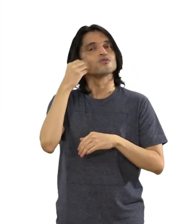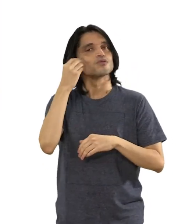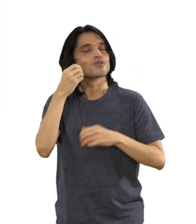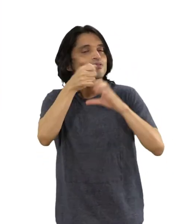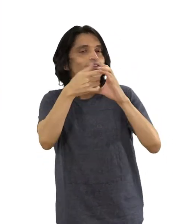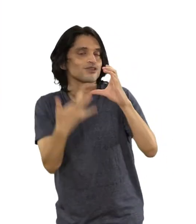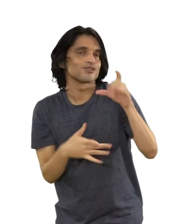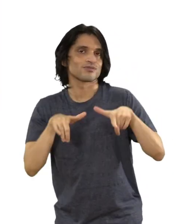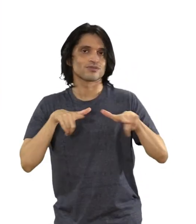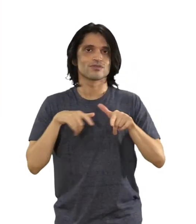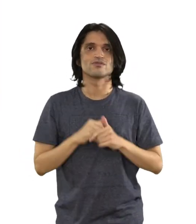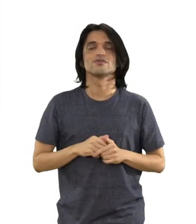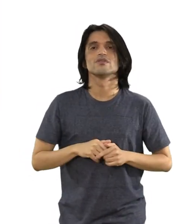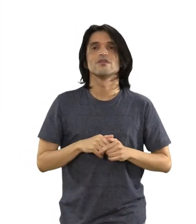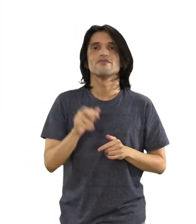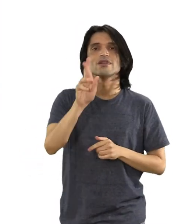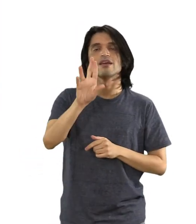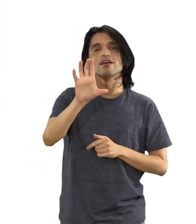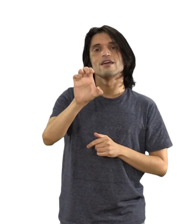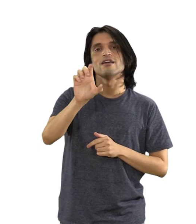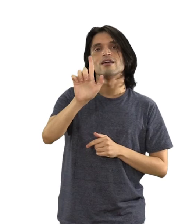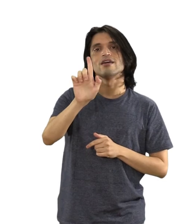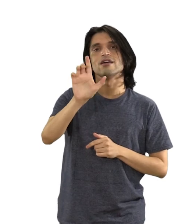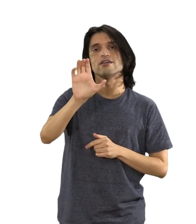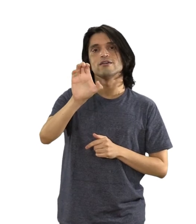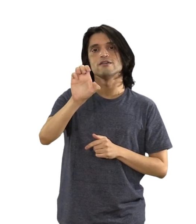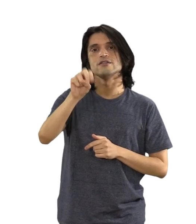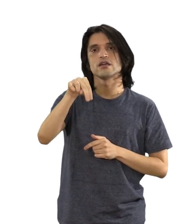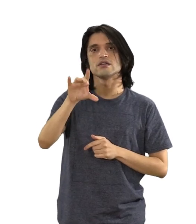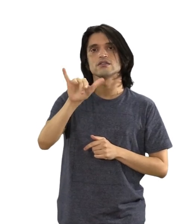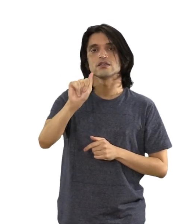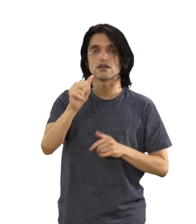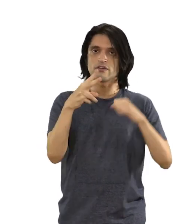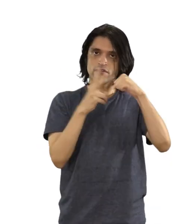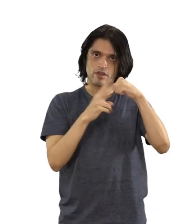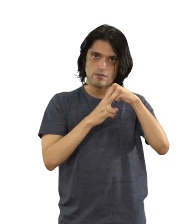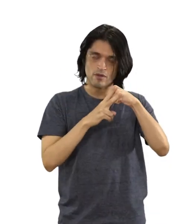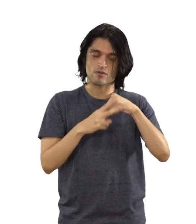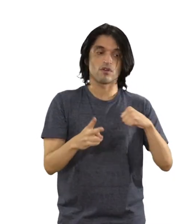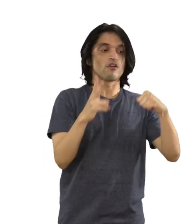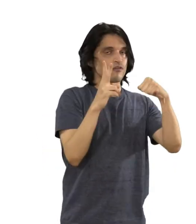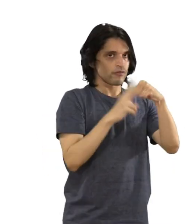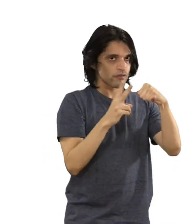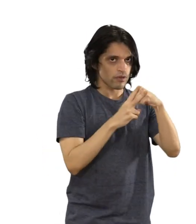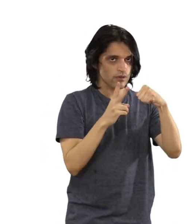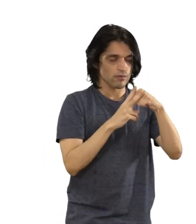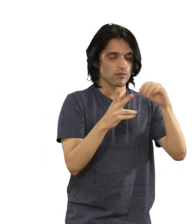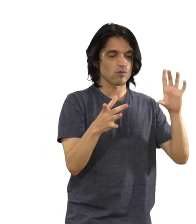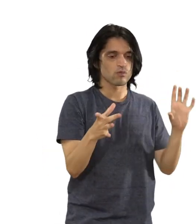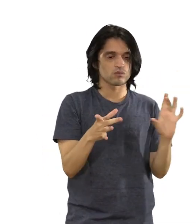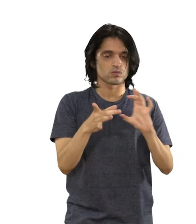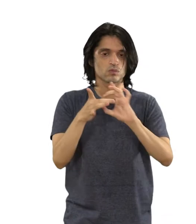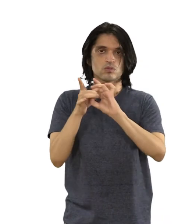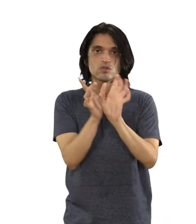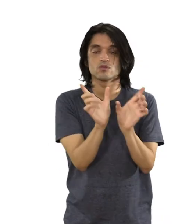Vamos falar de regência. Regência verbal é a relação entre os verbos e os termos que